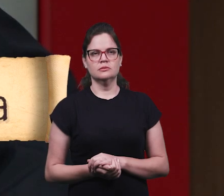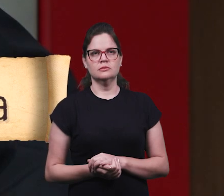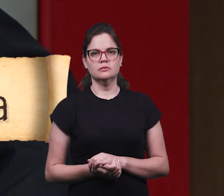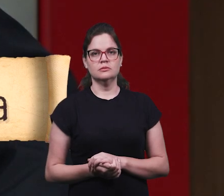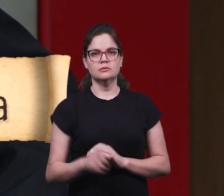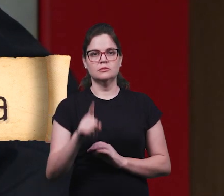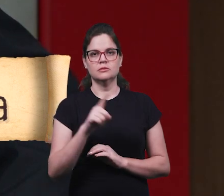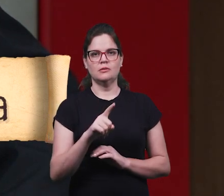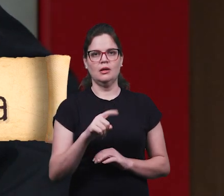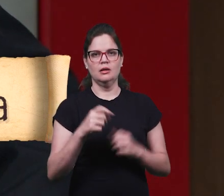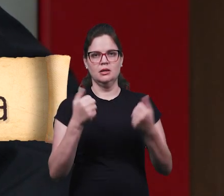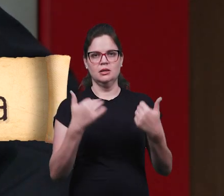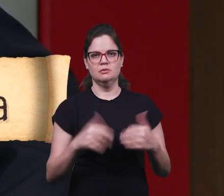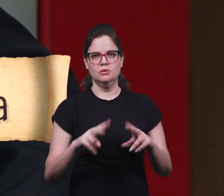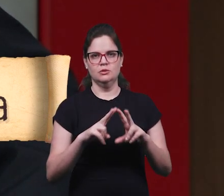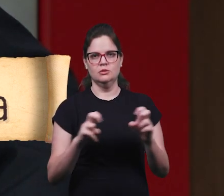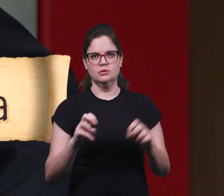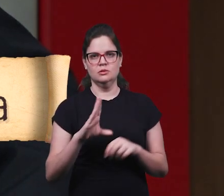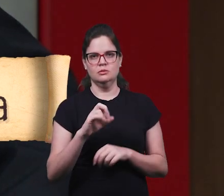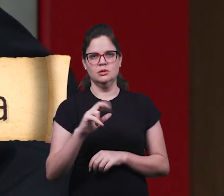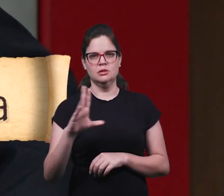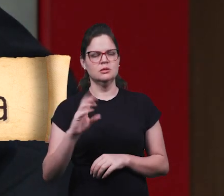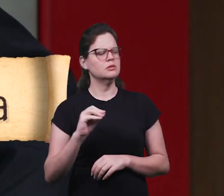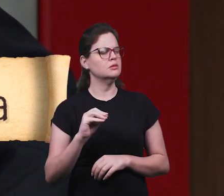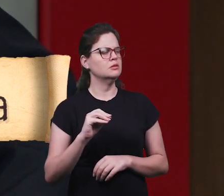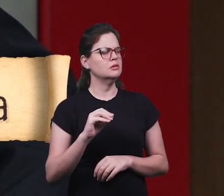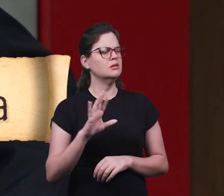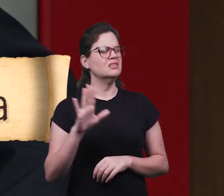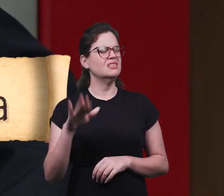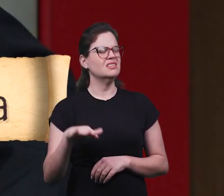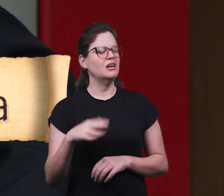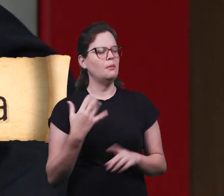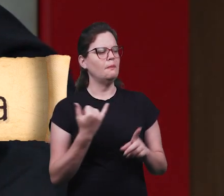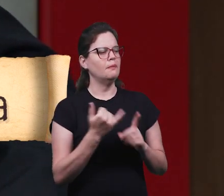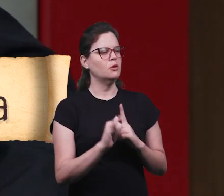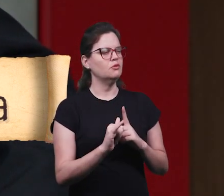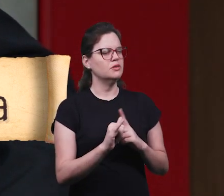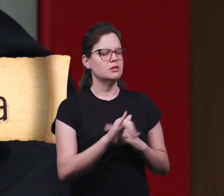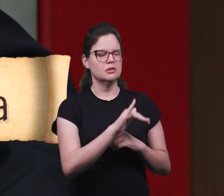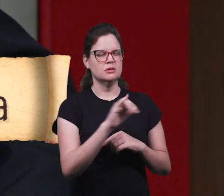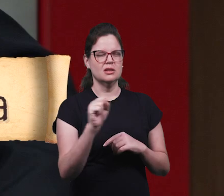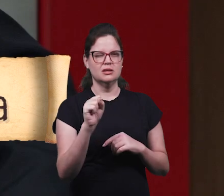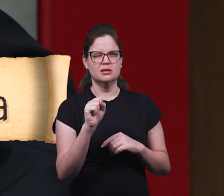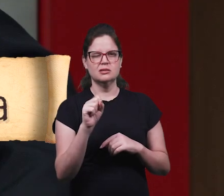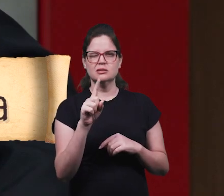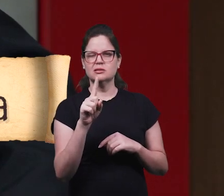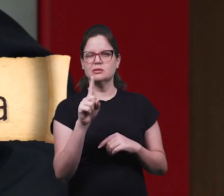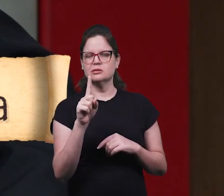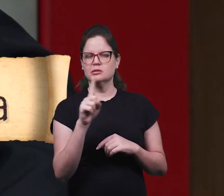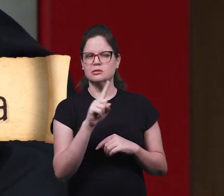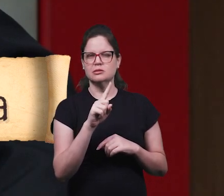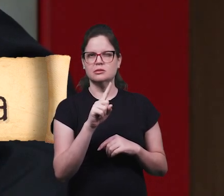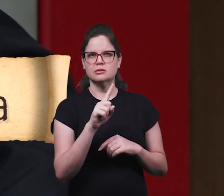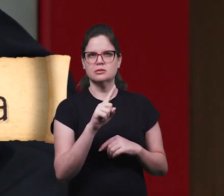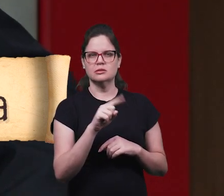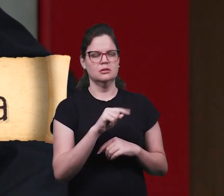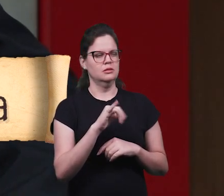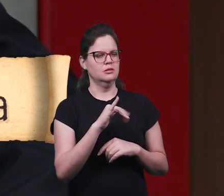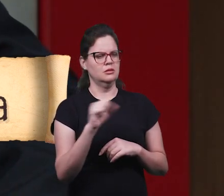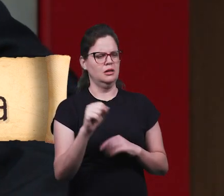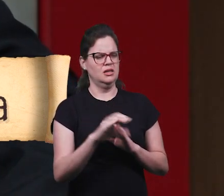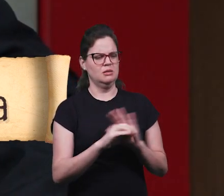falou aqui sobre Ciro, né, profecia de Isaías, lá, a profecia de Isaías, levantá-lo, né? E que